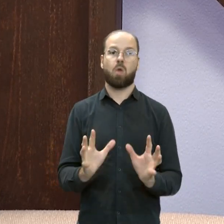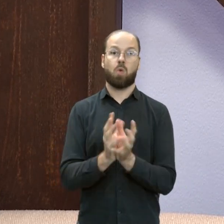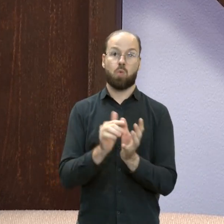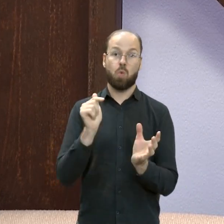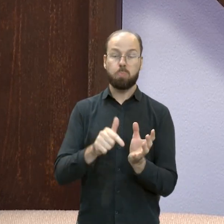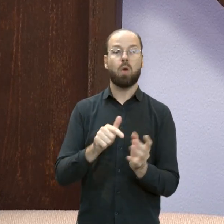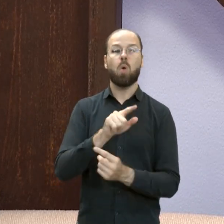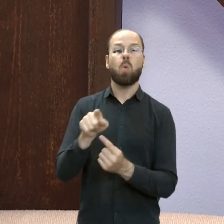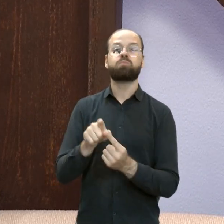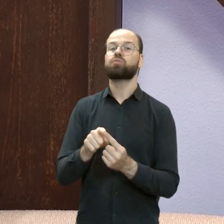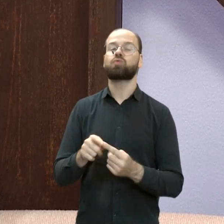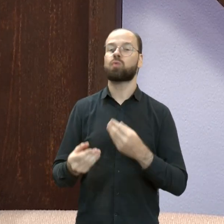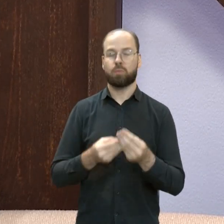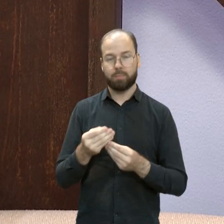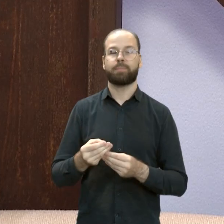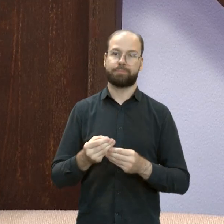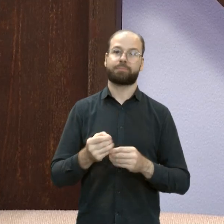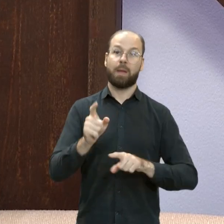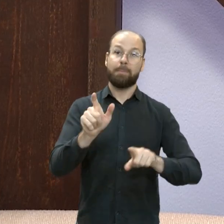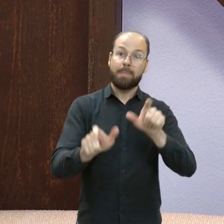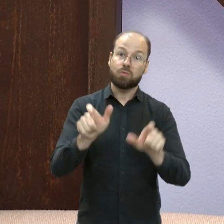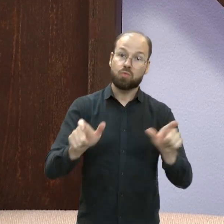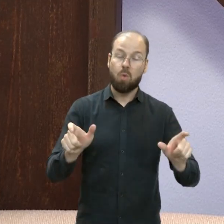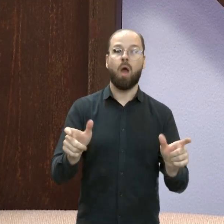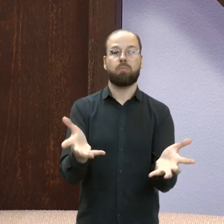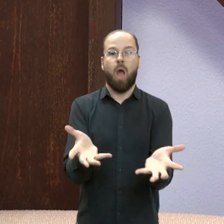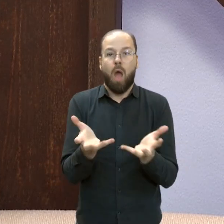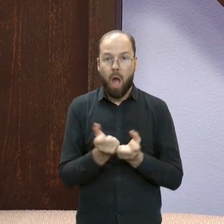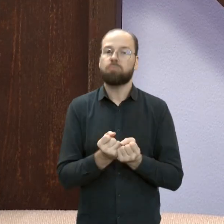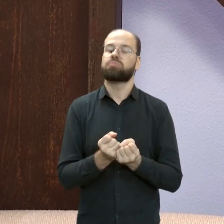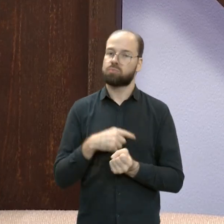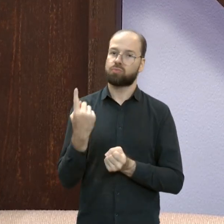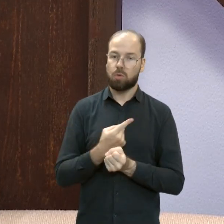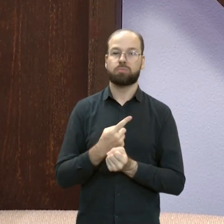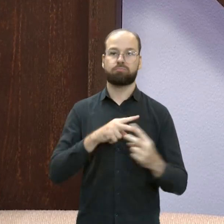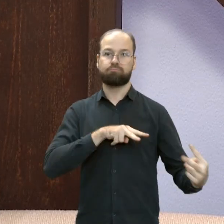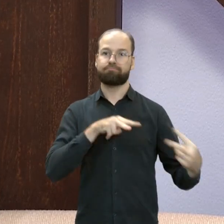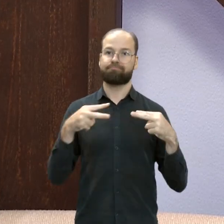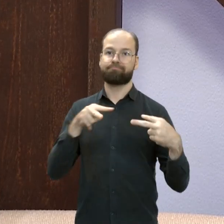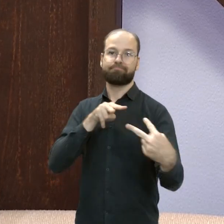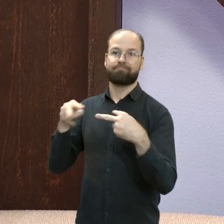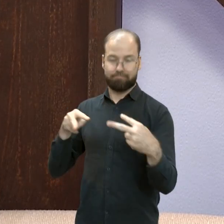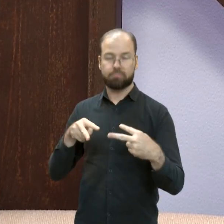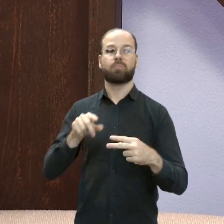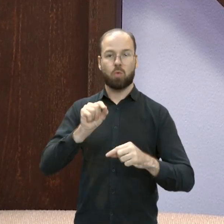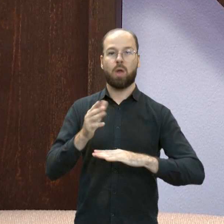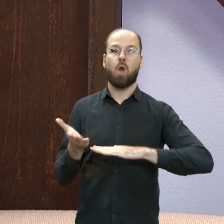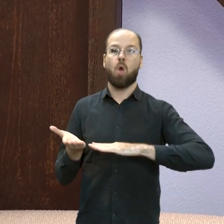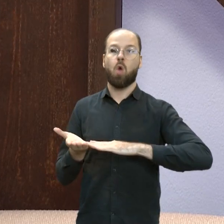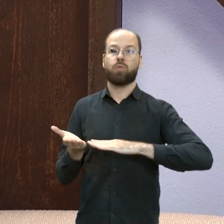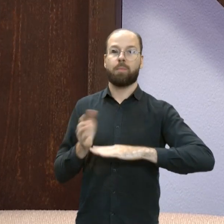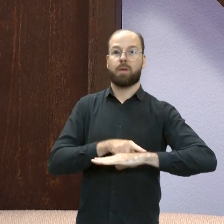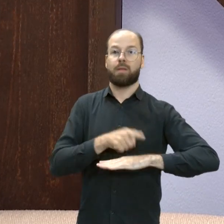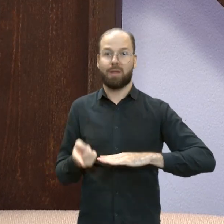como uma rede de acolhimento, né? A gente se enxerga como contemporânea da Leodegária, então ela